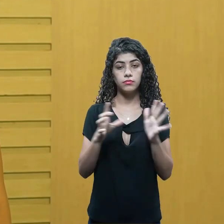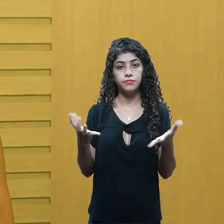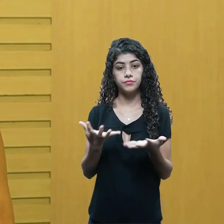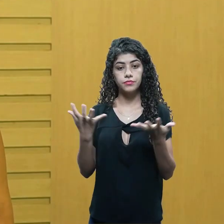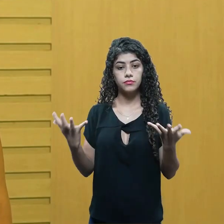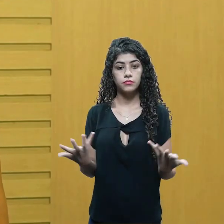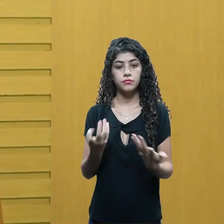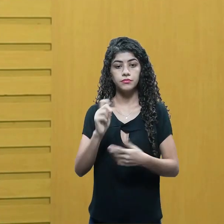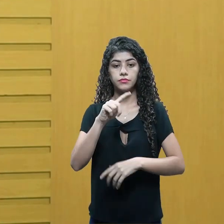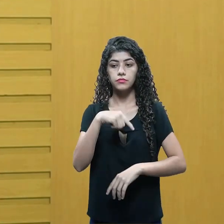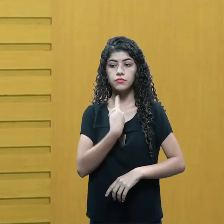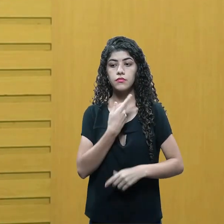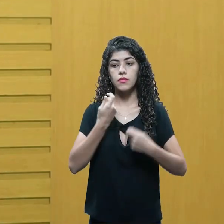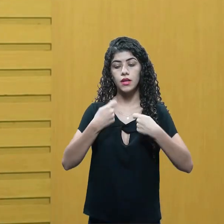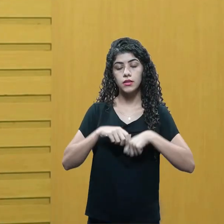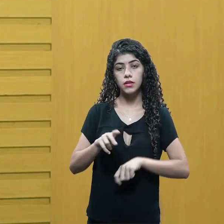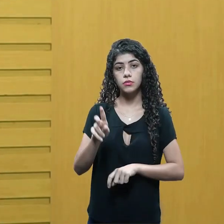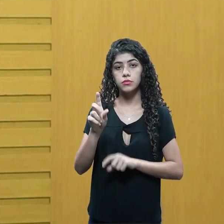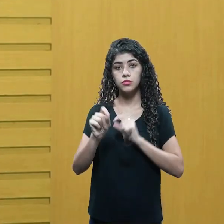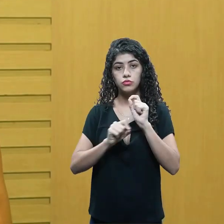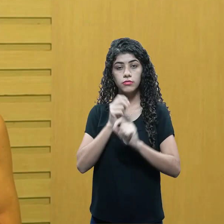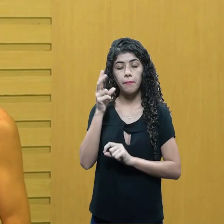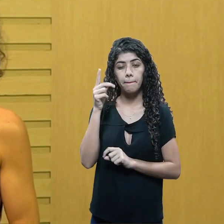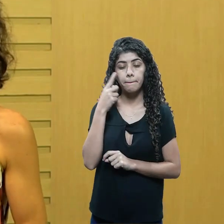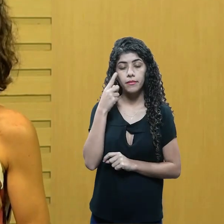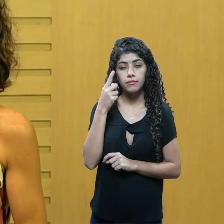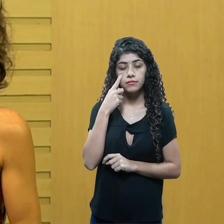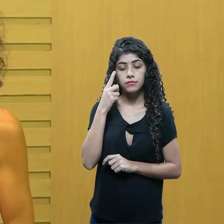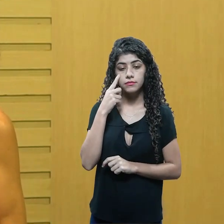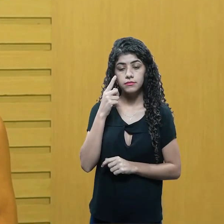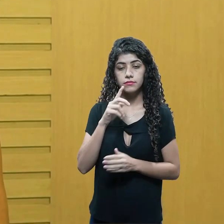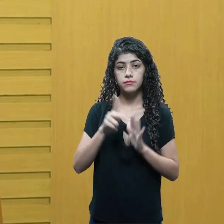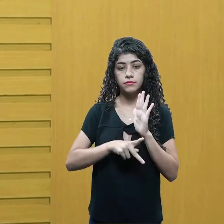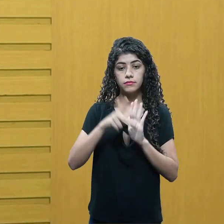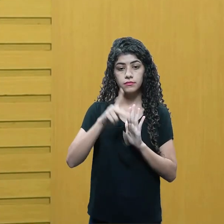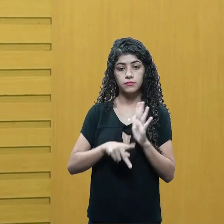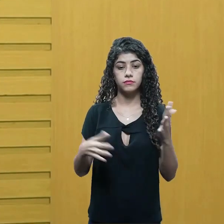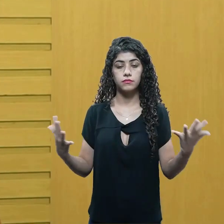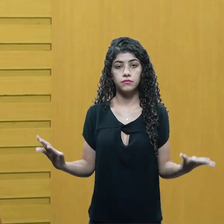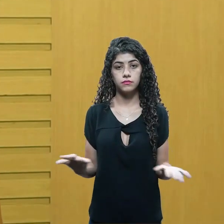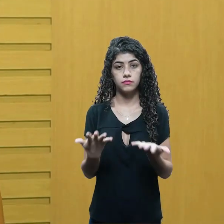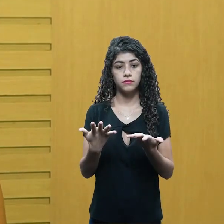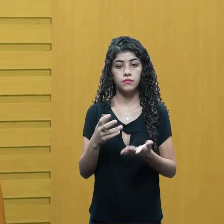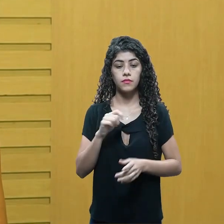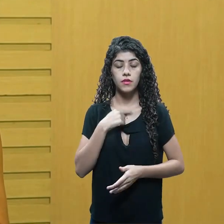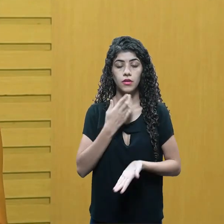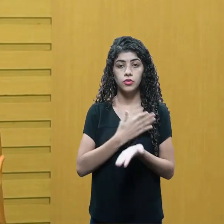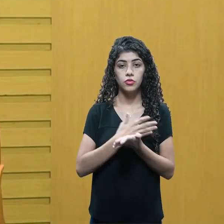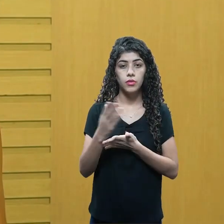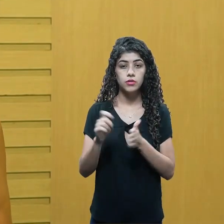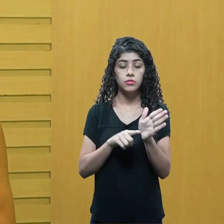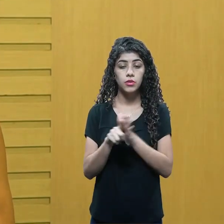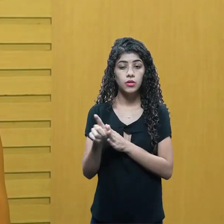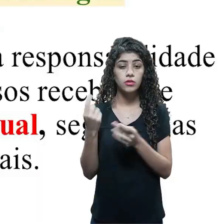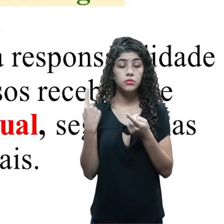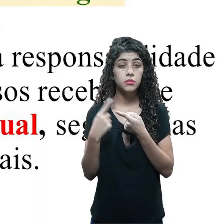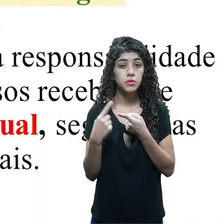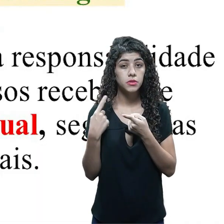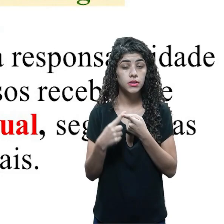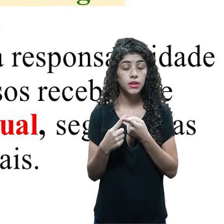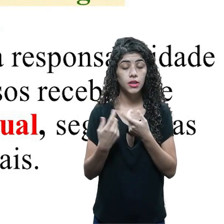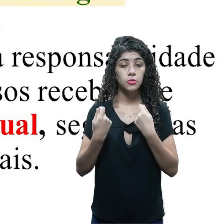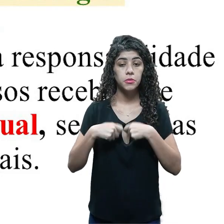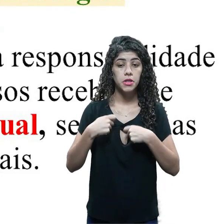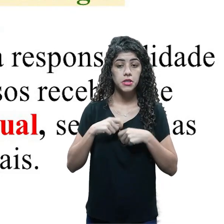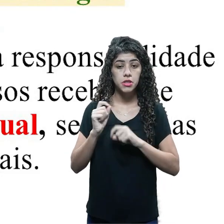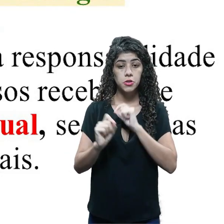de incentivo, a gente precisa pensar a produção executiva do projeto. Então, aí a gente começa com uma pergunta: por